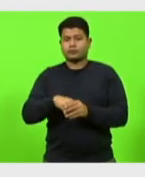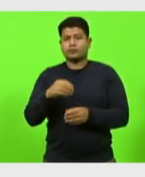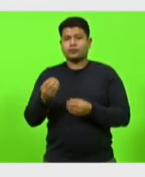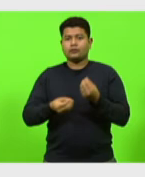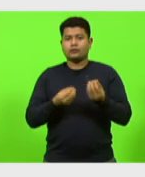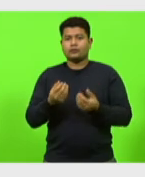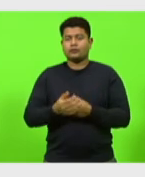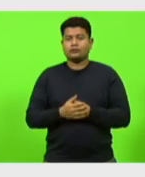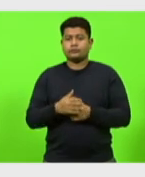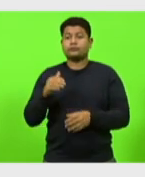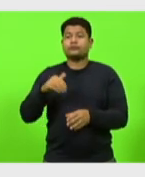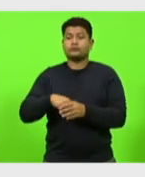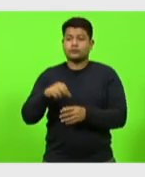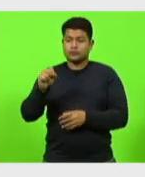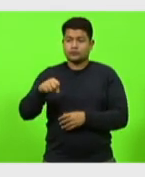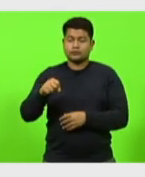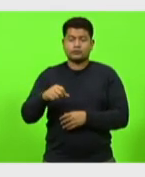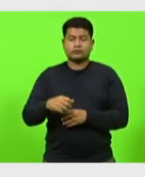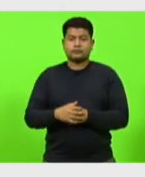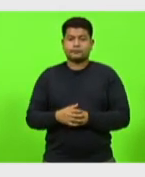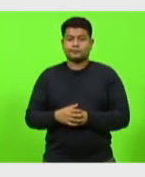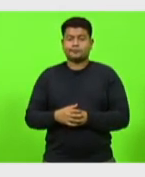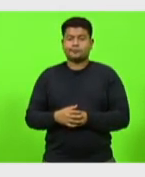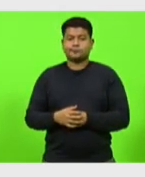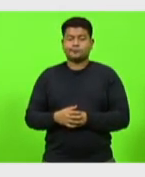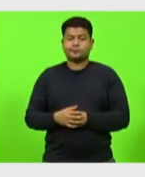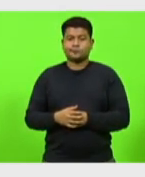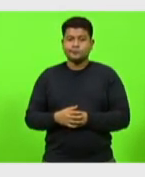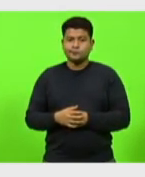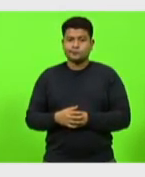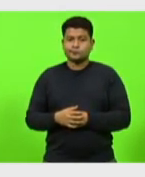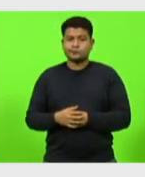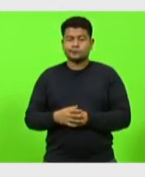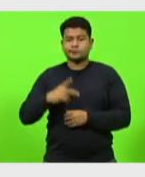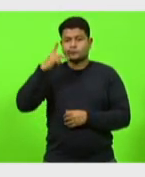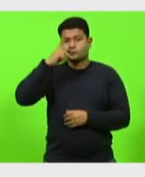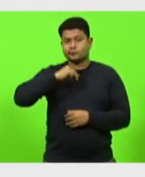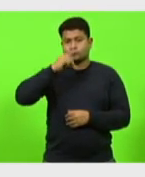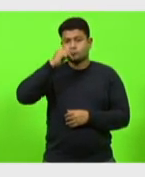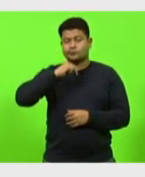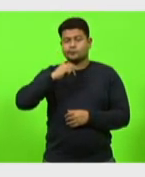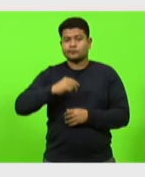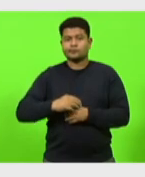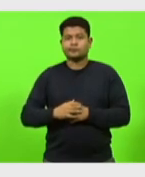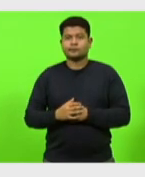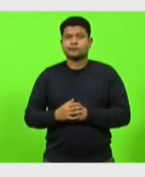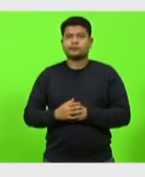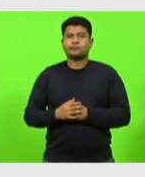Voto sim, presidente. Como vota o deputado Clary Kennedy Nunes?